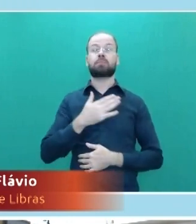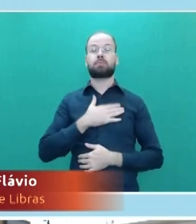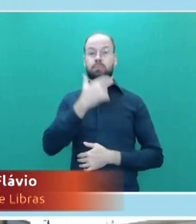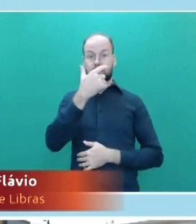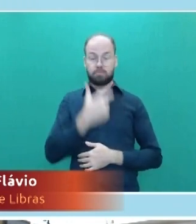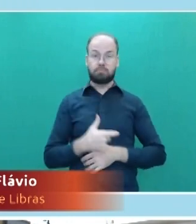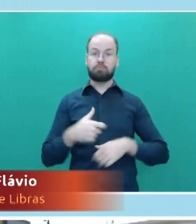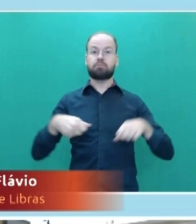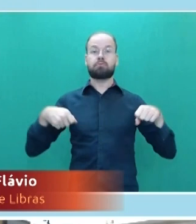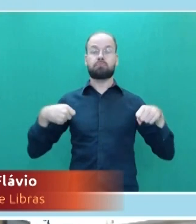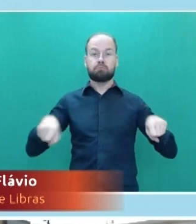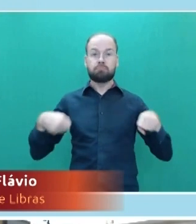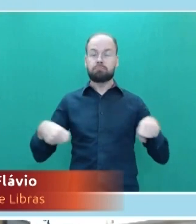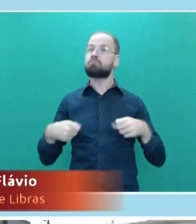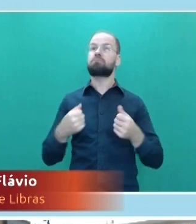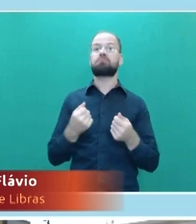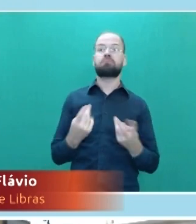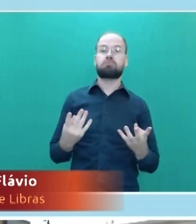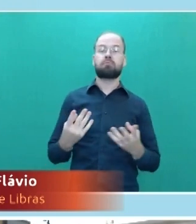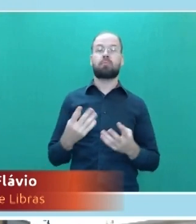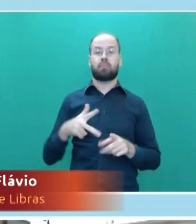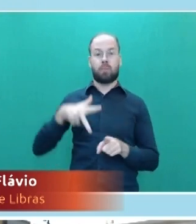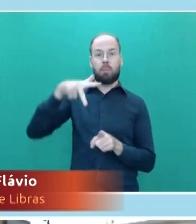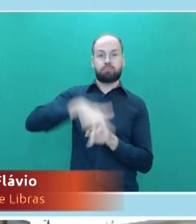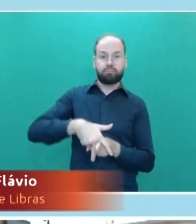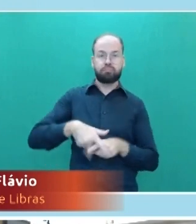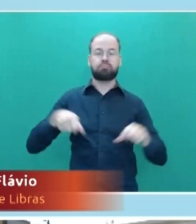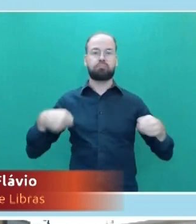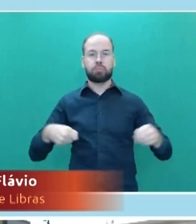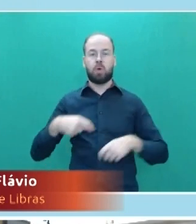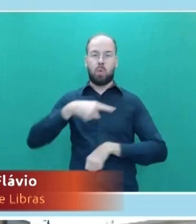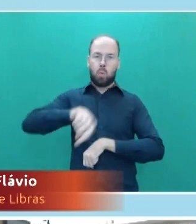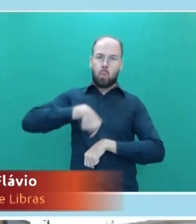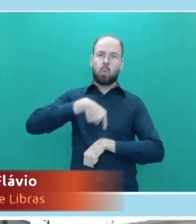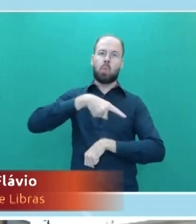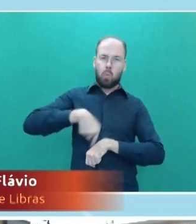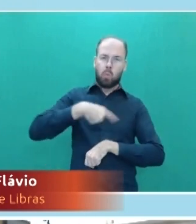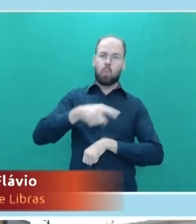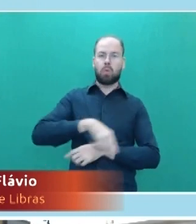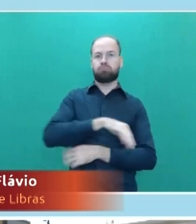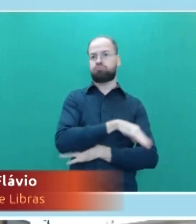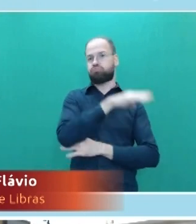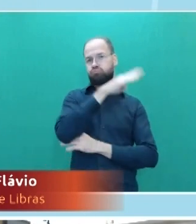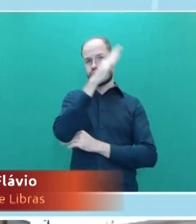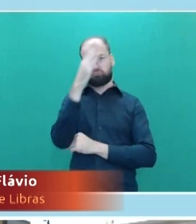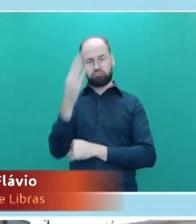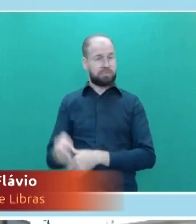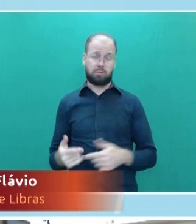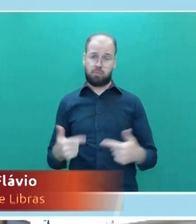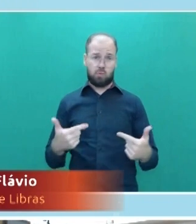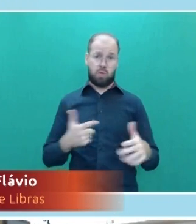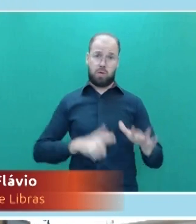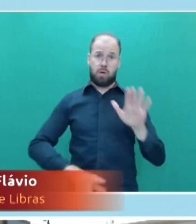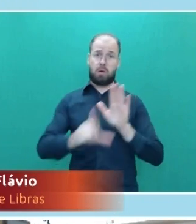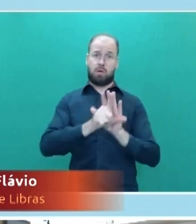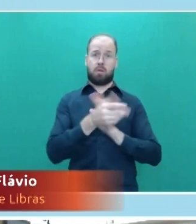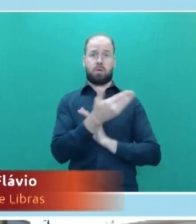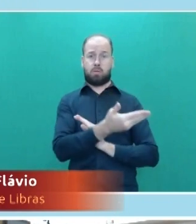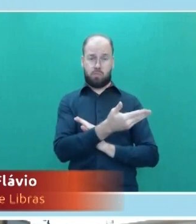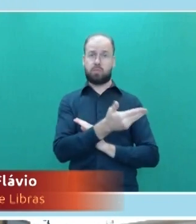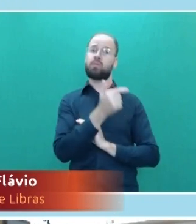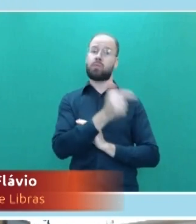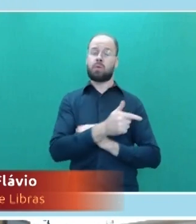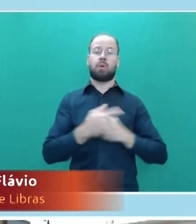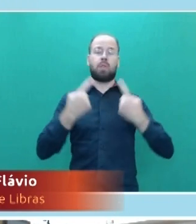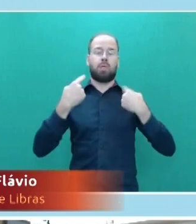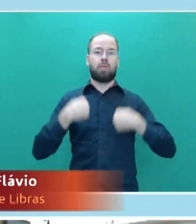16, 17 horas em cima de uma motocicleta, hoje não tem uma regulamentação. Esse trabalhador está